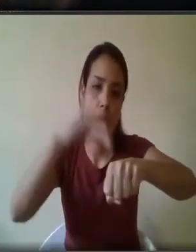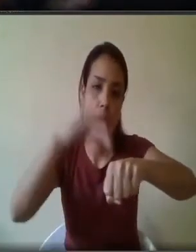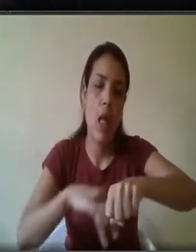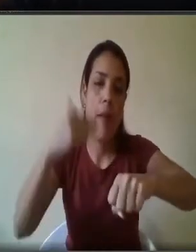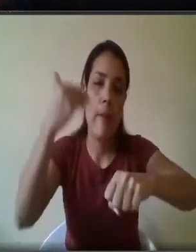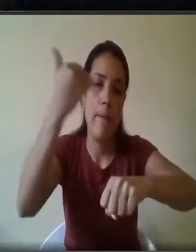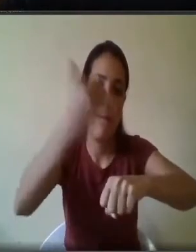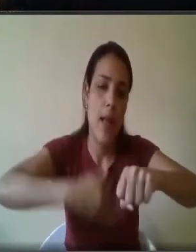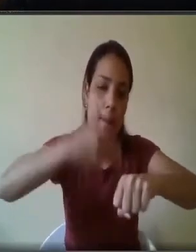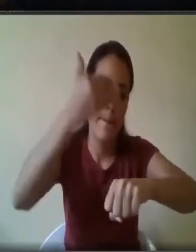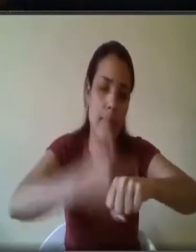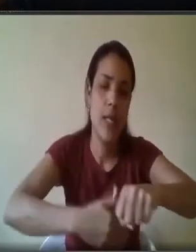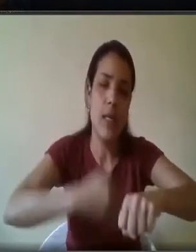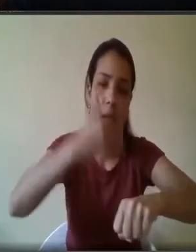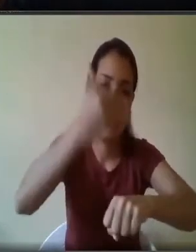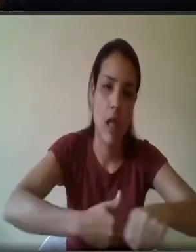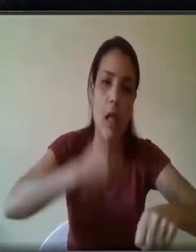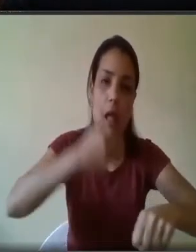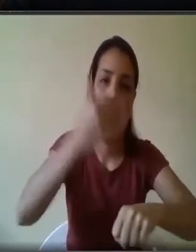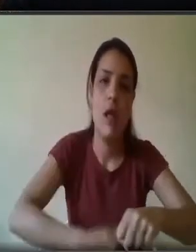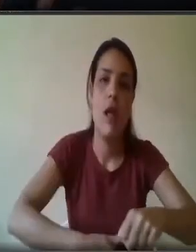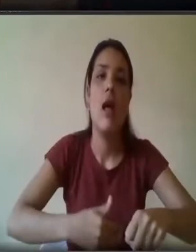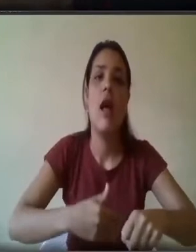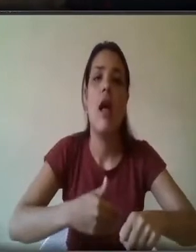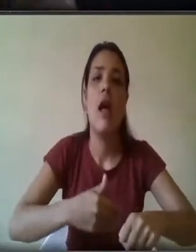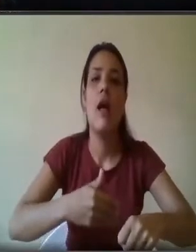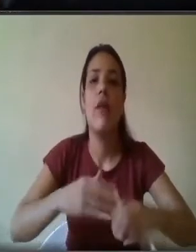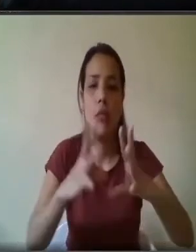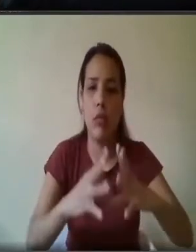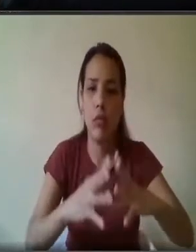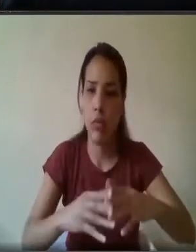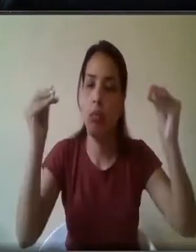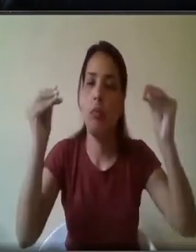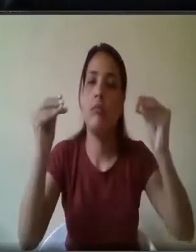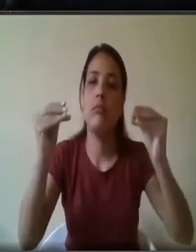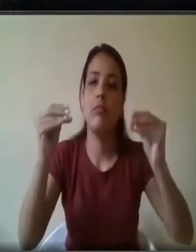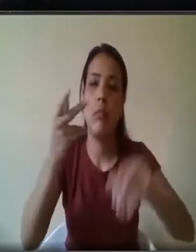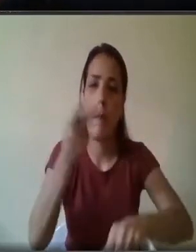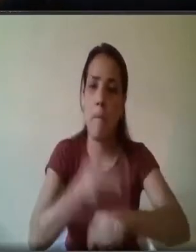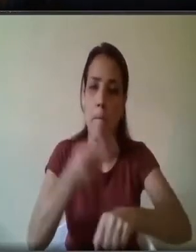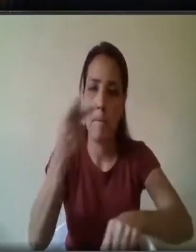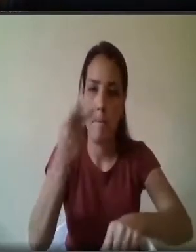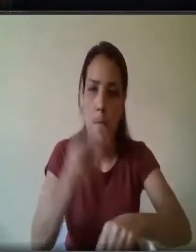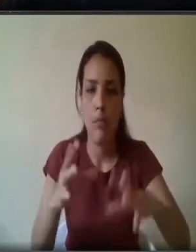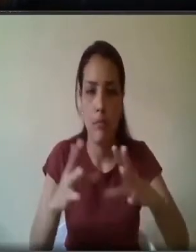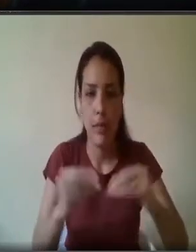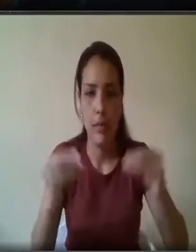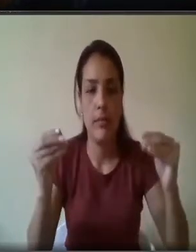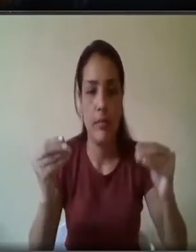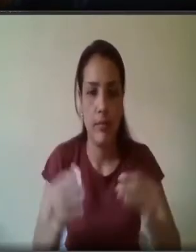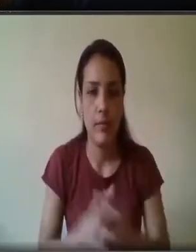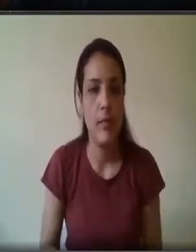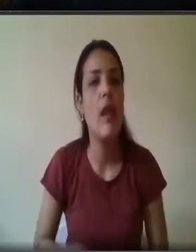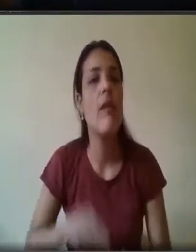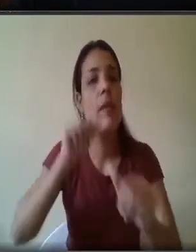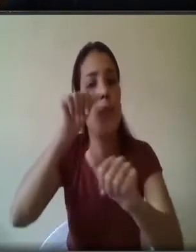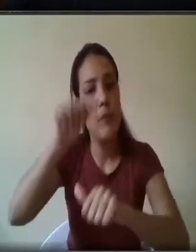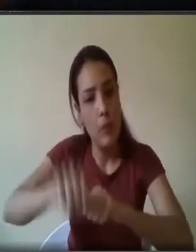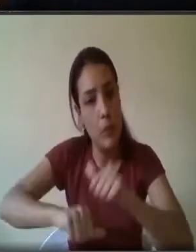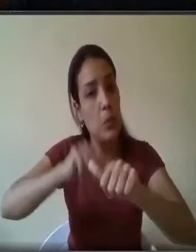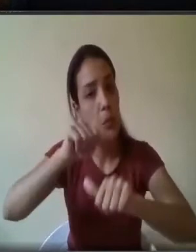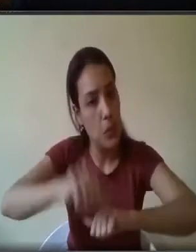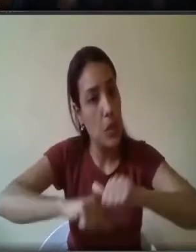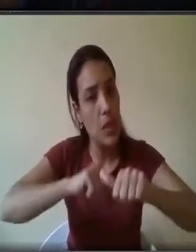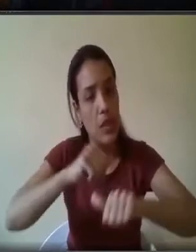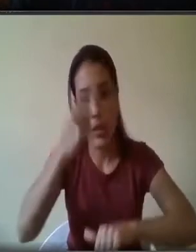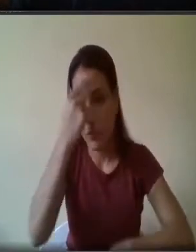Santos, né? Como uma onda. Qual é o resultado disso? A gente chama de costa de abrasão. Você vai modificar o relevo. Então, a